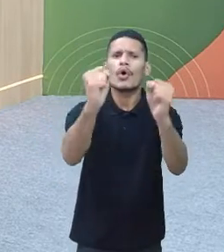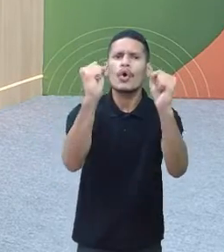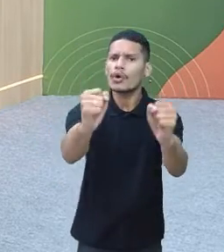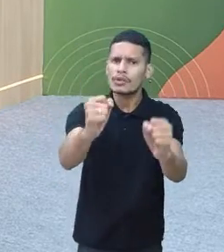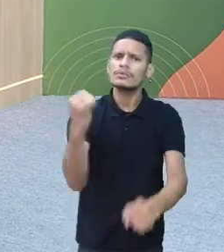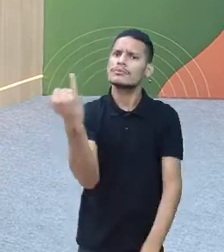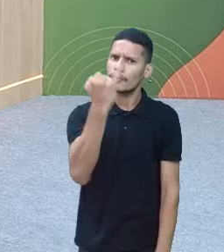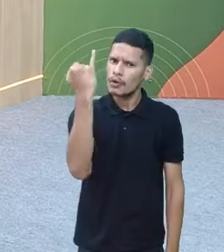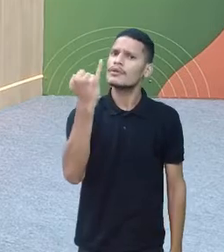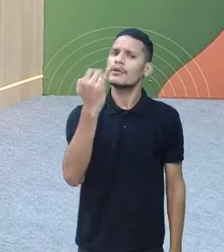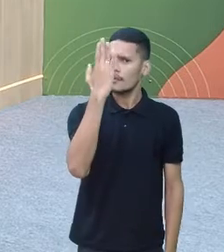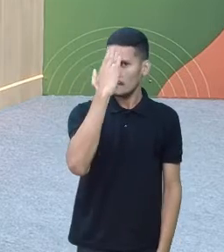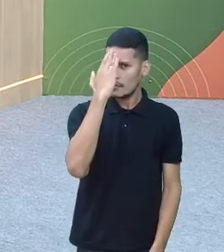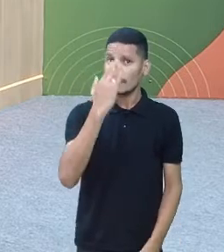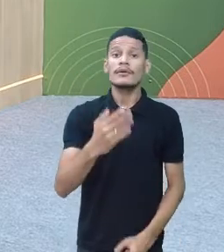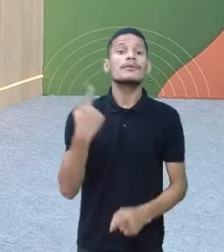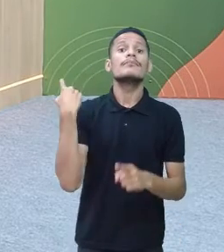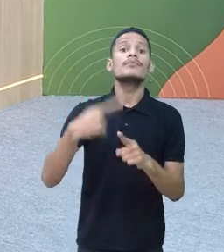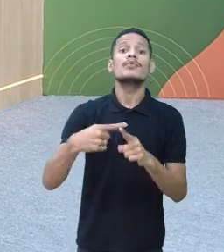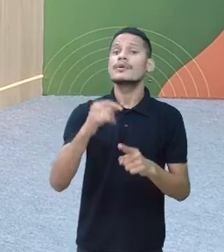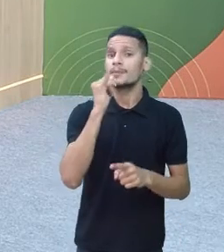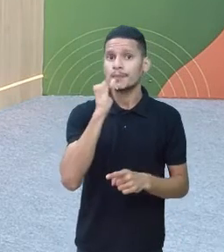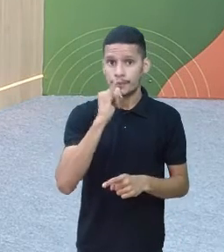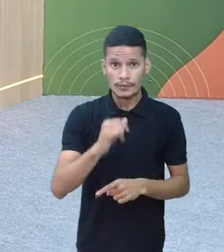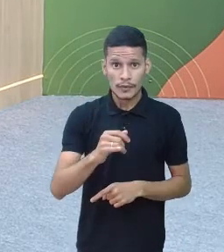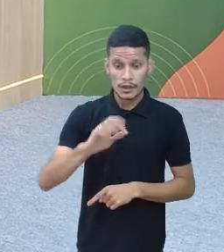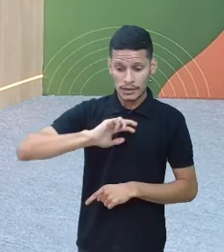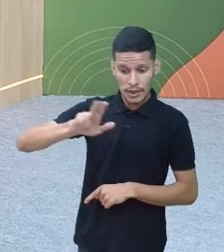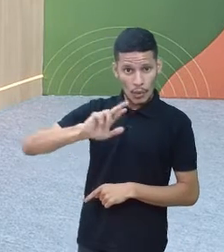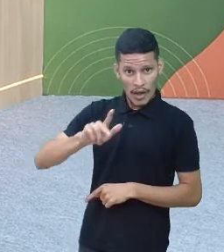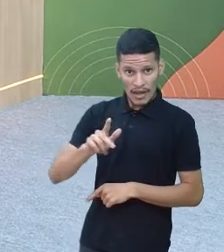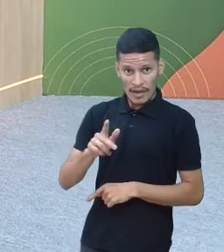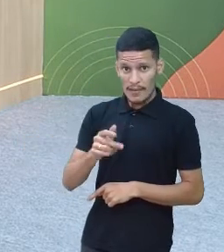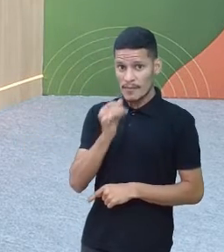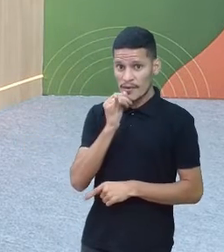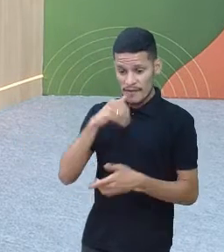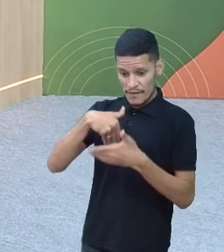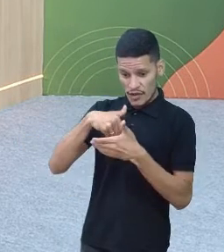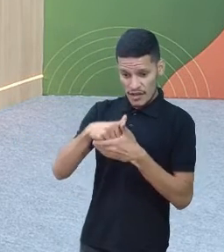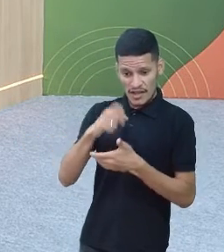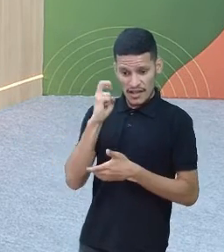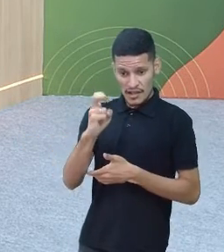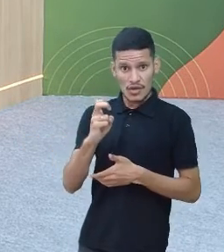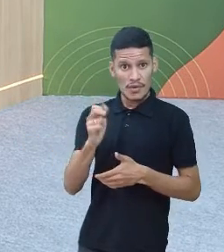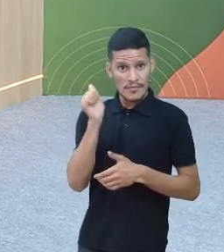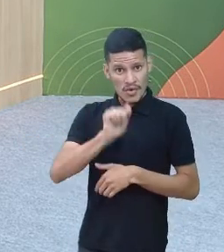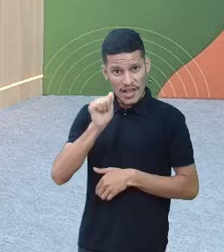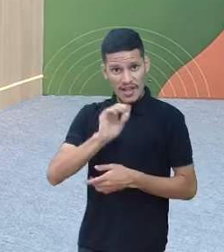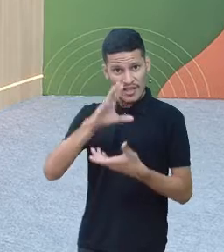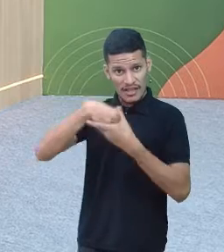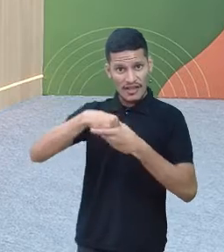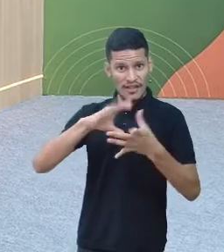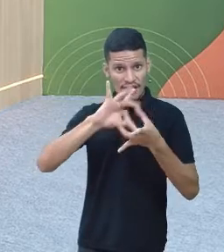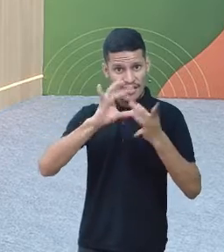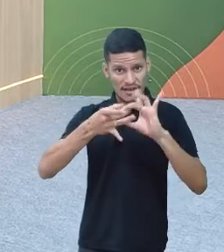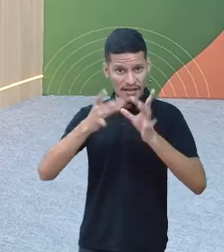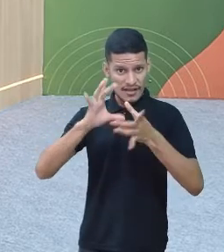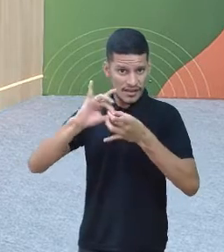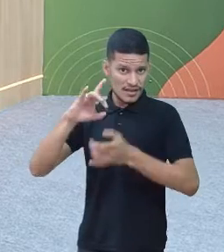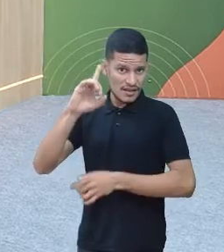extremamente importante, porque não existe futebol de 5 para mulheres na Paralimpíadas. E